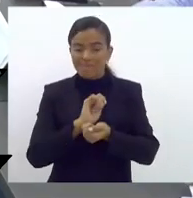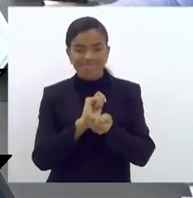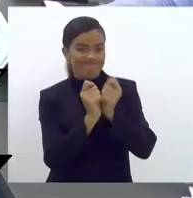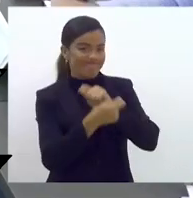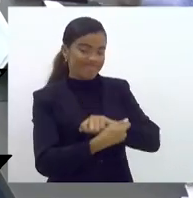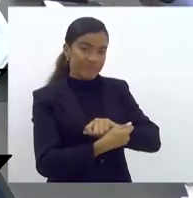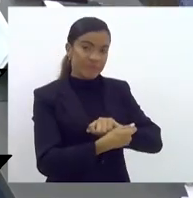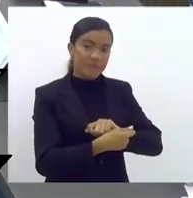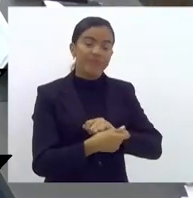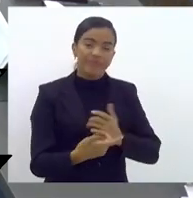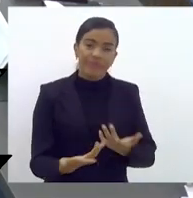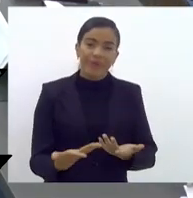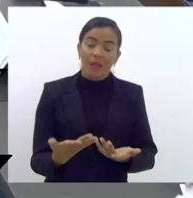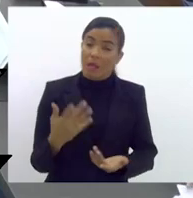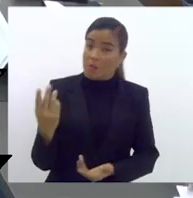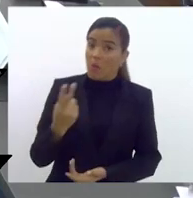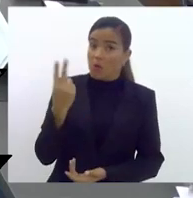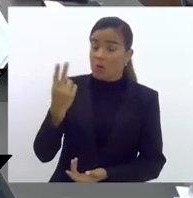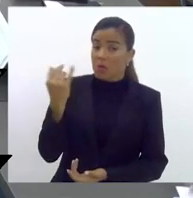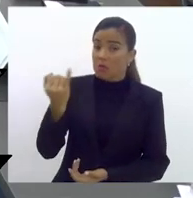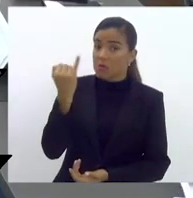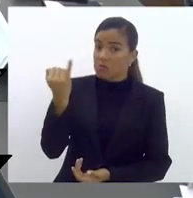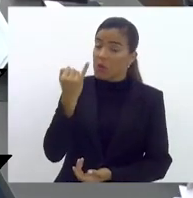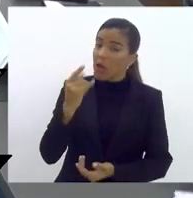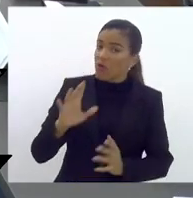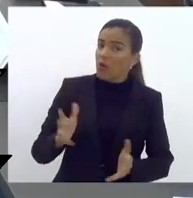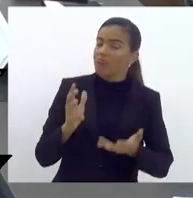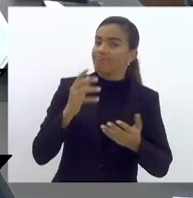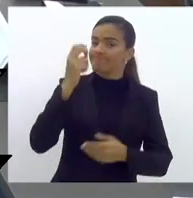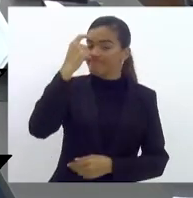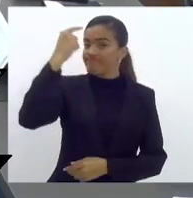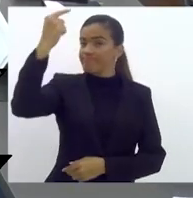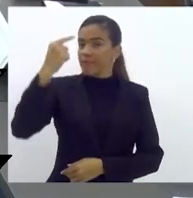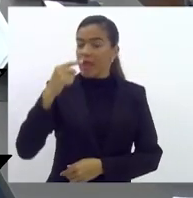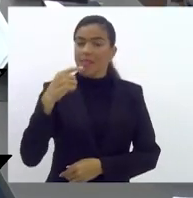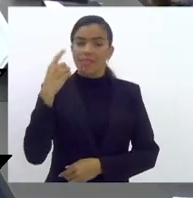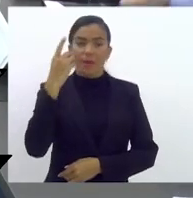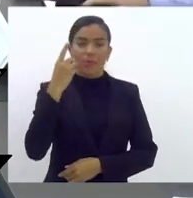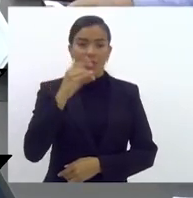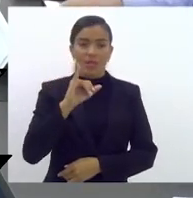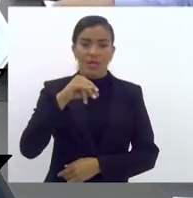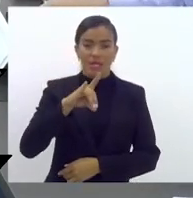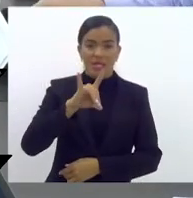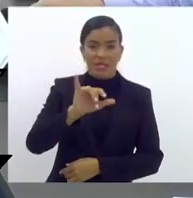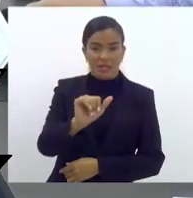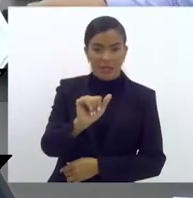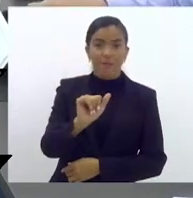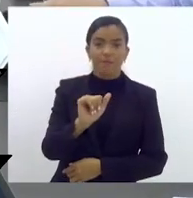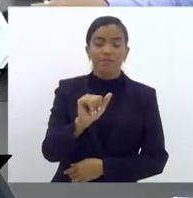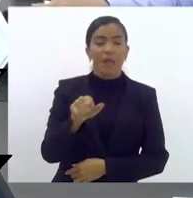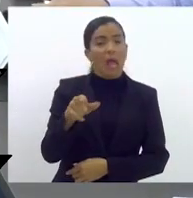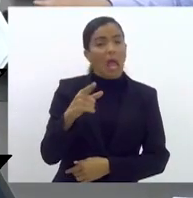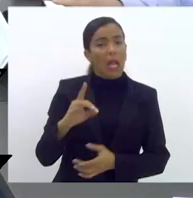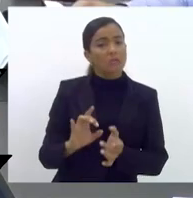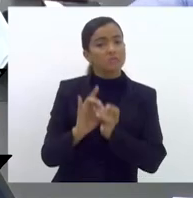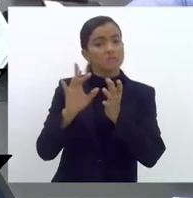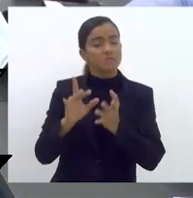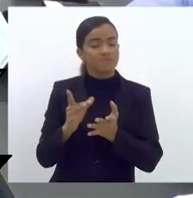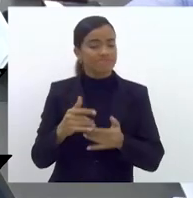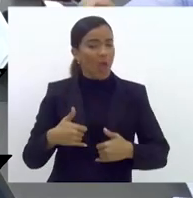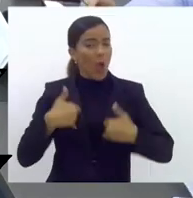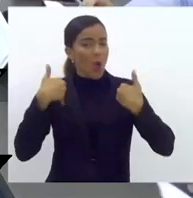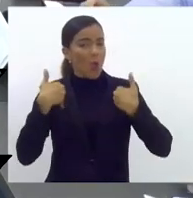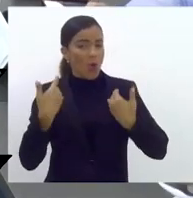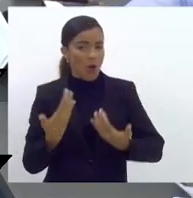então é muito foi o que motivou a deputada a Índia era uma discussão que eu já fazia com o deputado Gualberto e ela nos concedeu aí a honra de